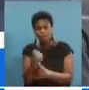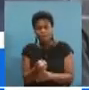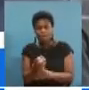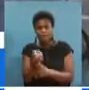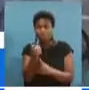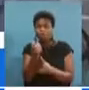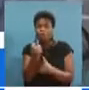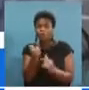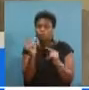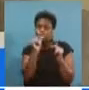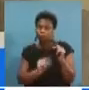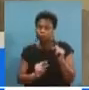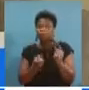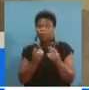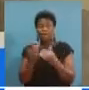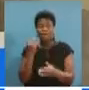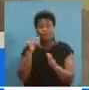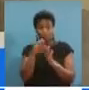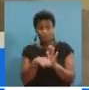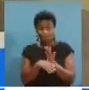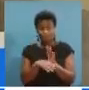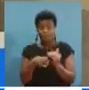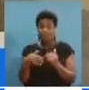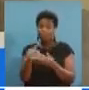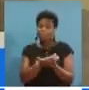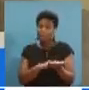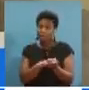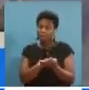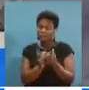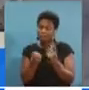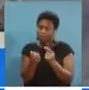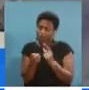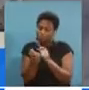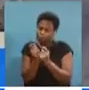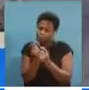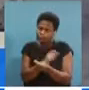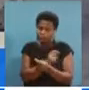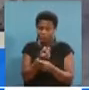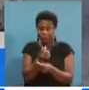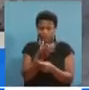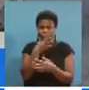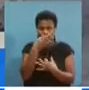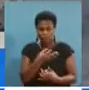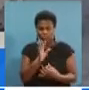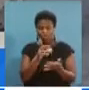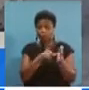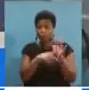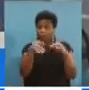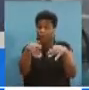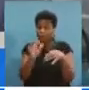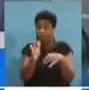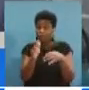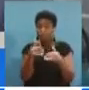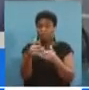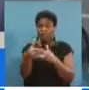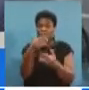com menos recursos daquilo que foram inicialmente programados. E vamos fazer basicamente um reajuste de verbas, portanto, esta é uma verba que está garantida, o projeto já está finalizado.